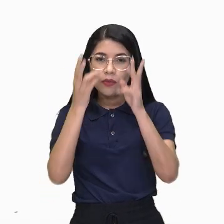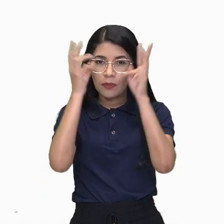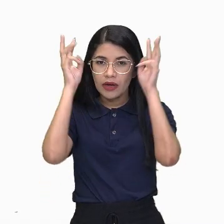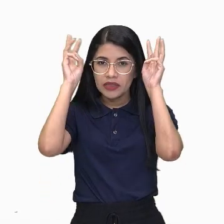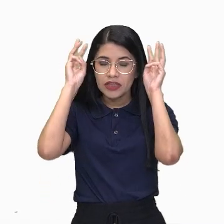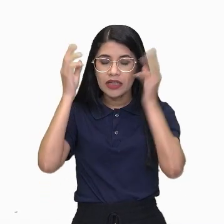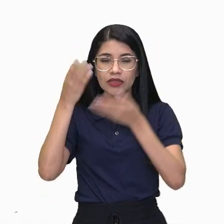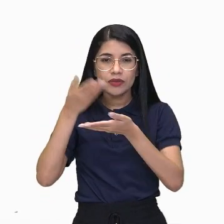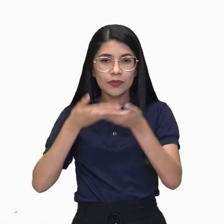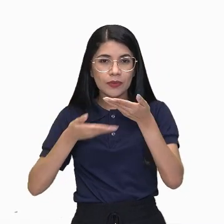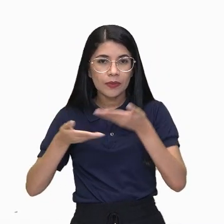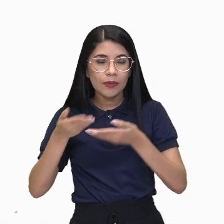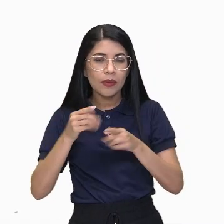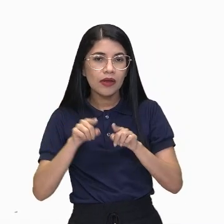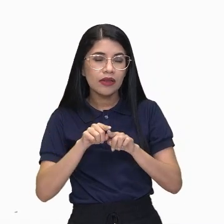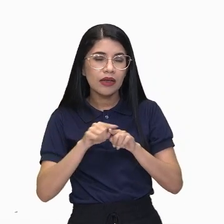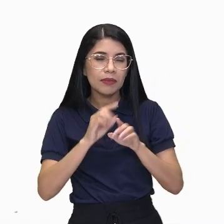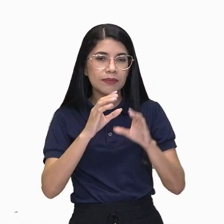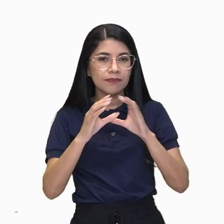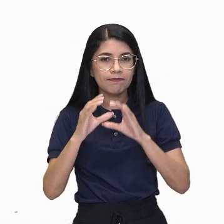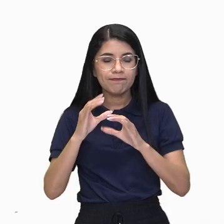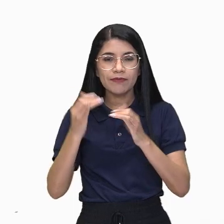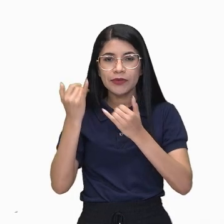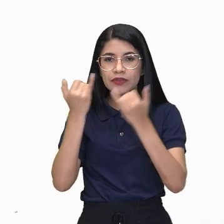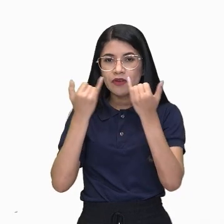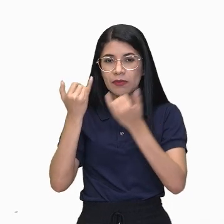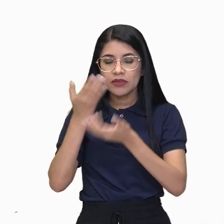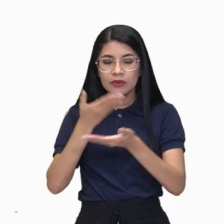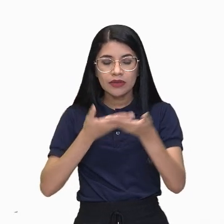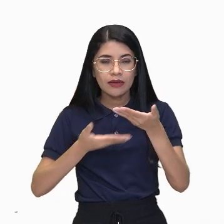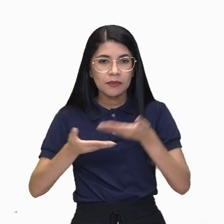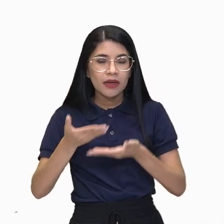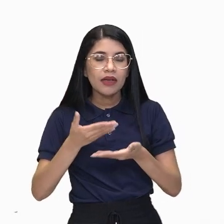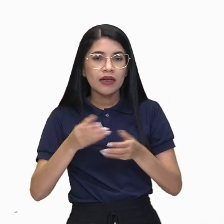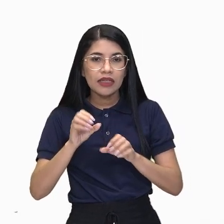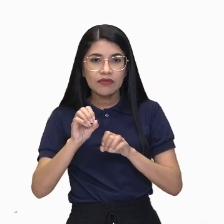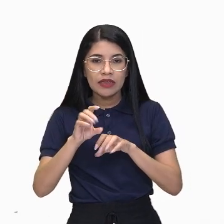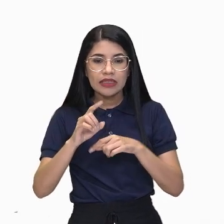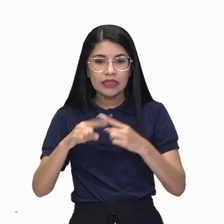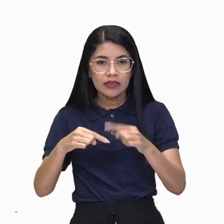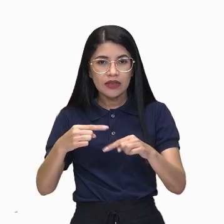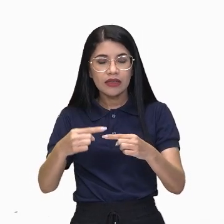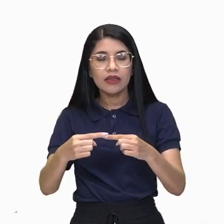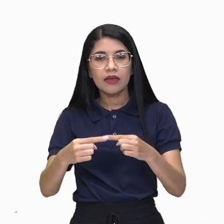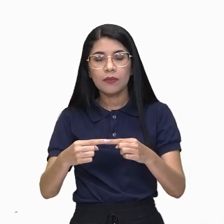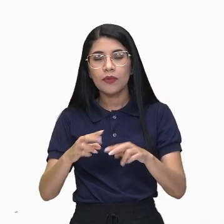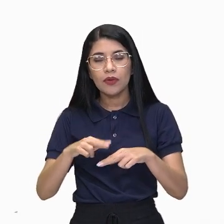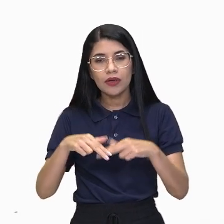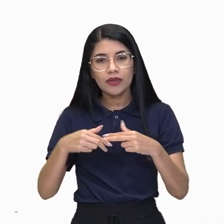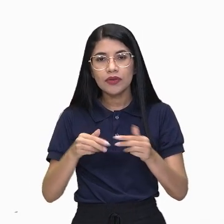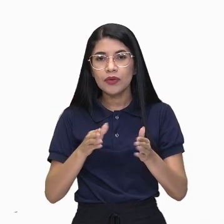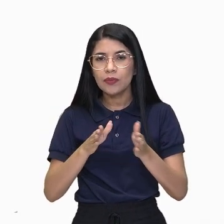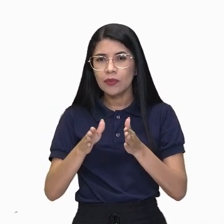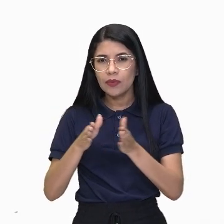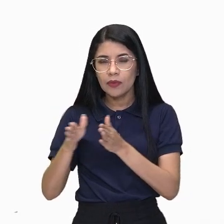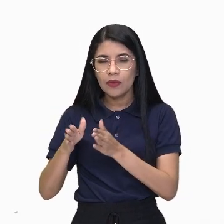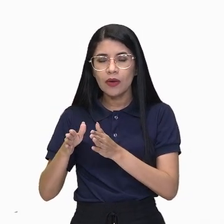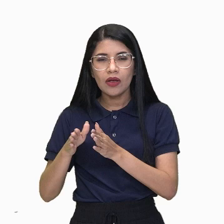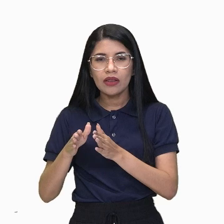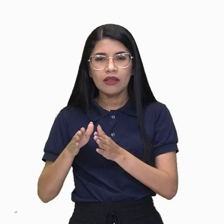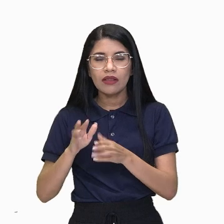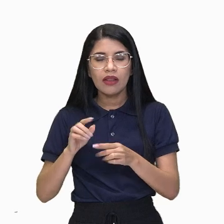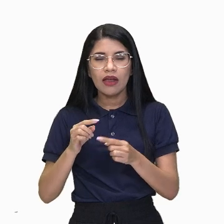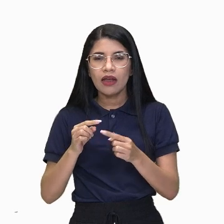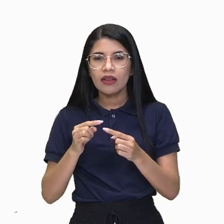trocam também essas informações, e para eles o tempo, então, não é dessa maneira, né, como linear,